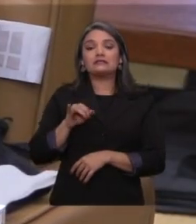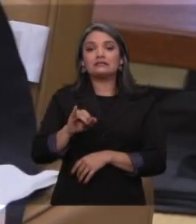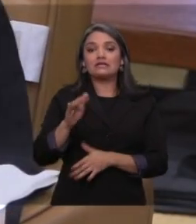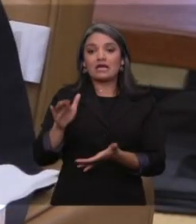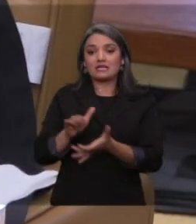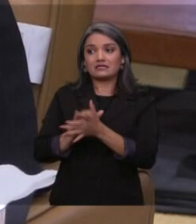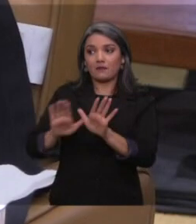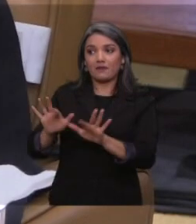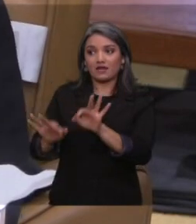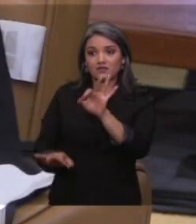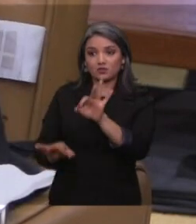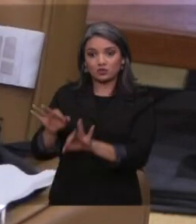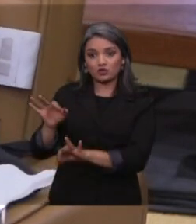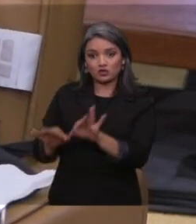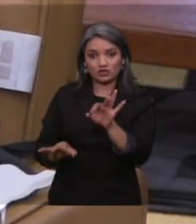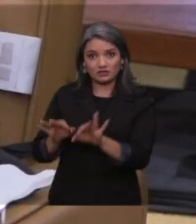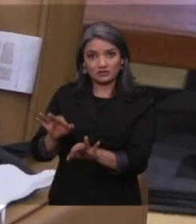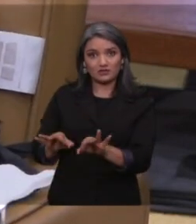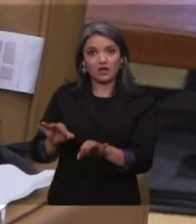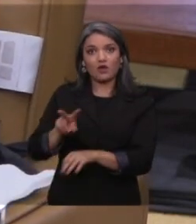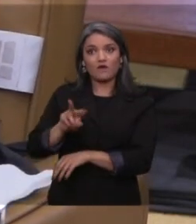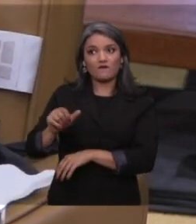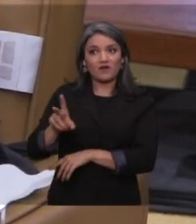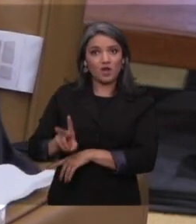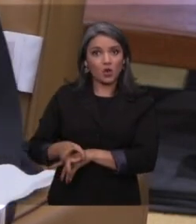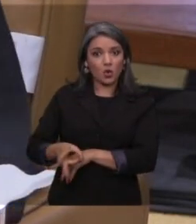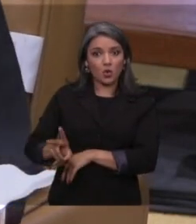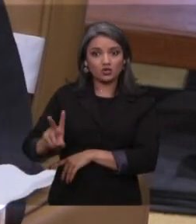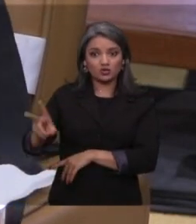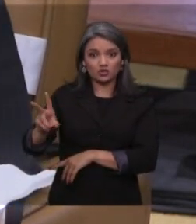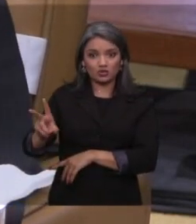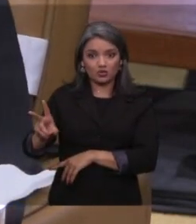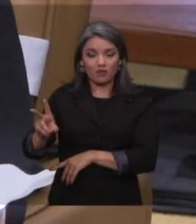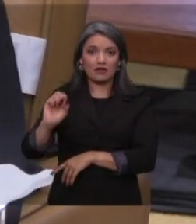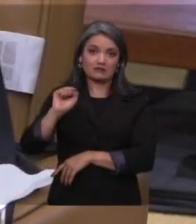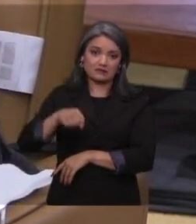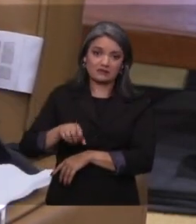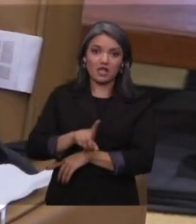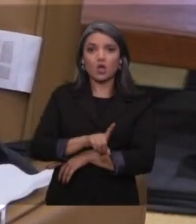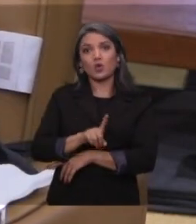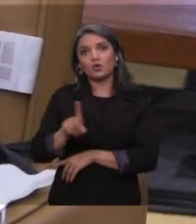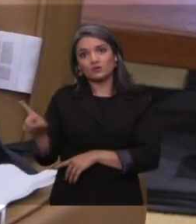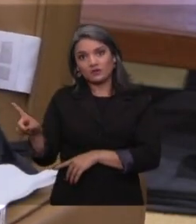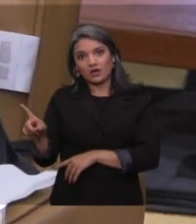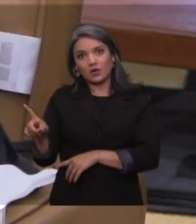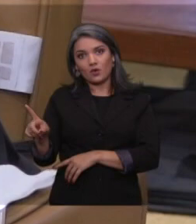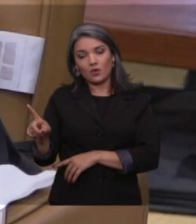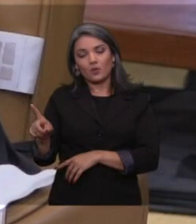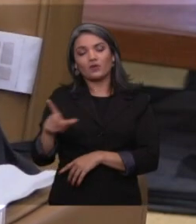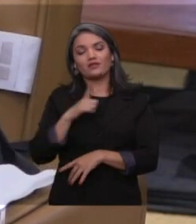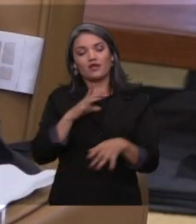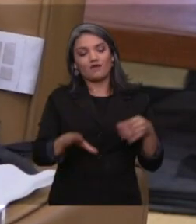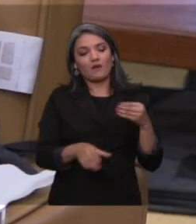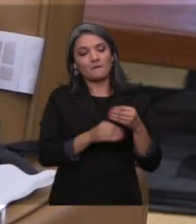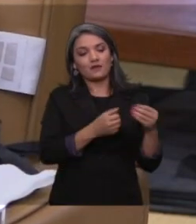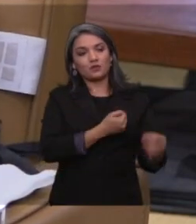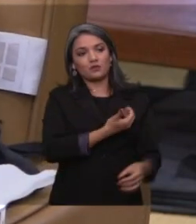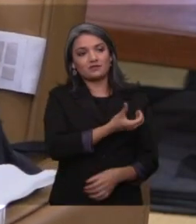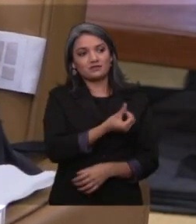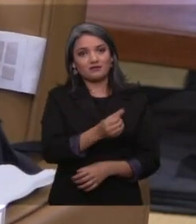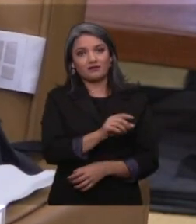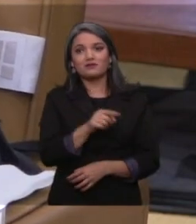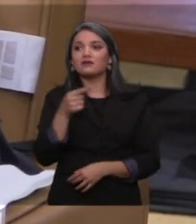figura autônoma no ordenamento jurídico brasileiro após a promulgação da Emenda Constitucional 66. Esse